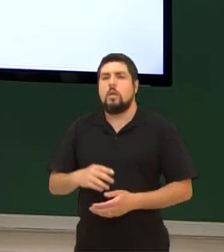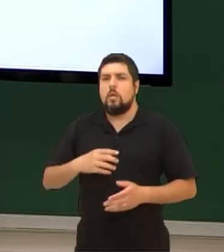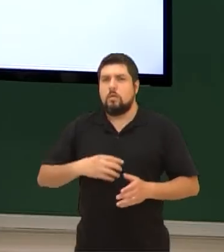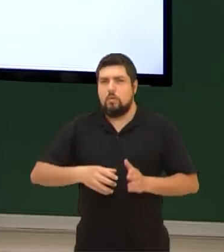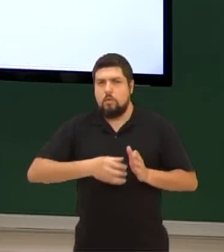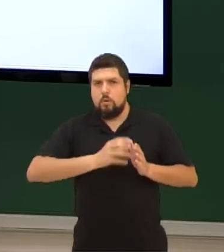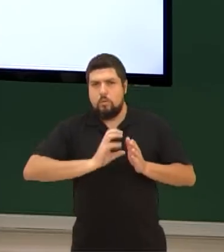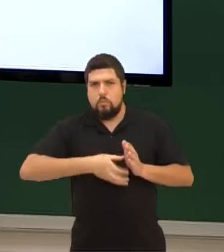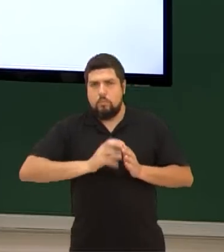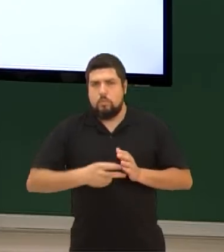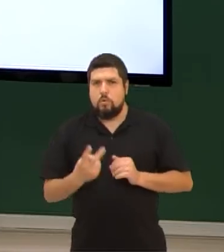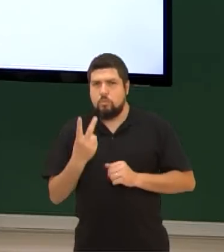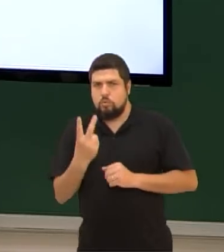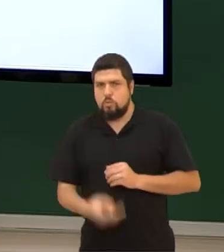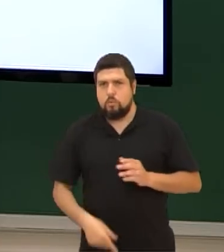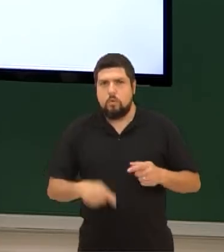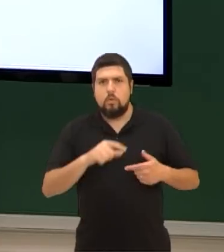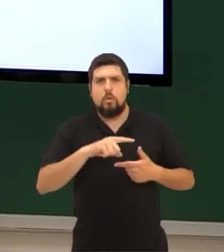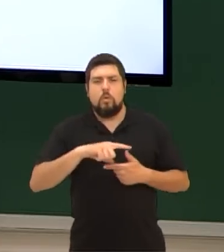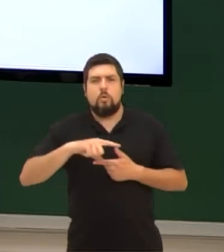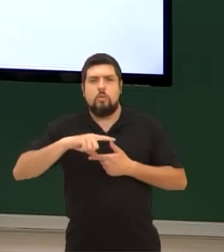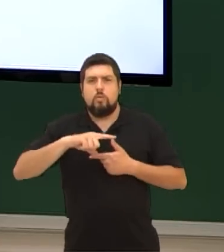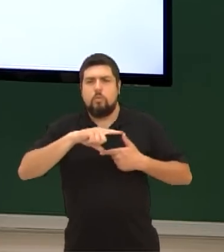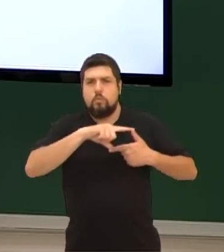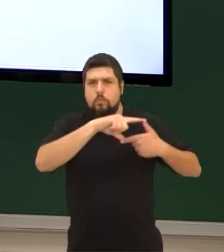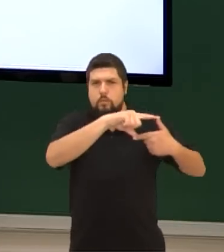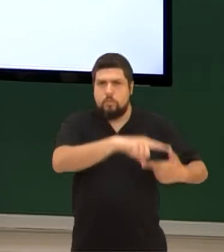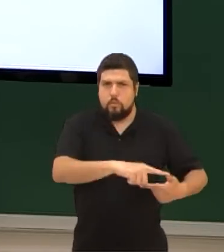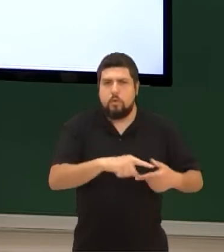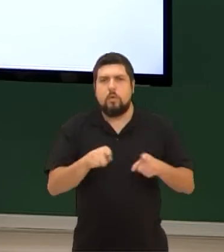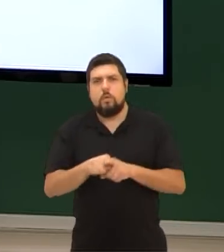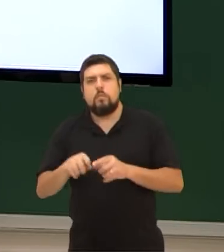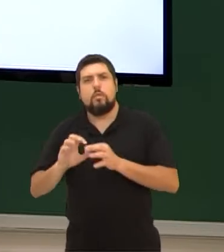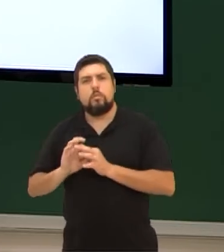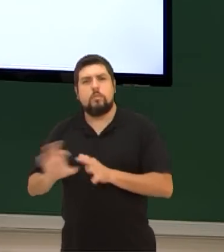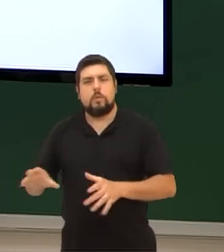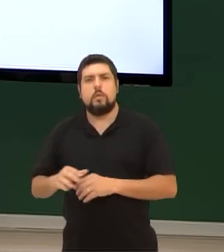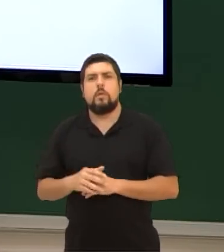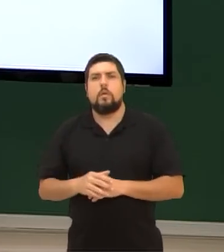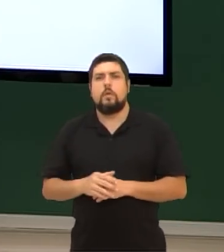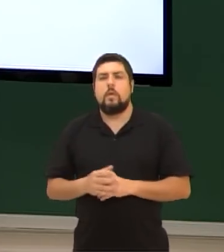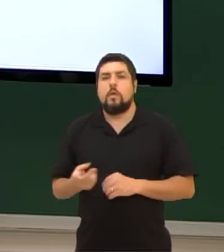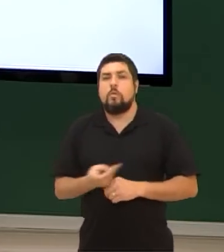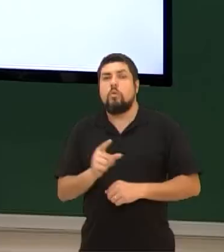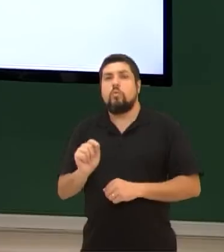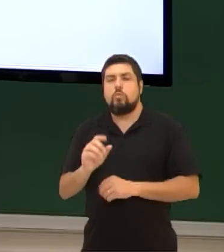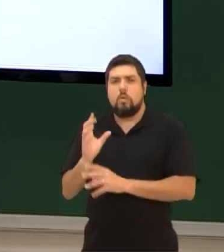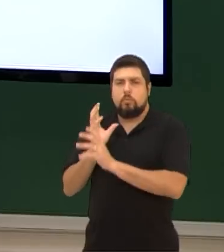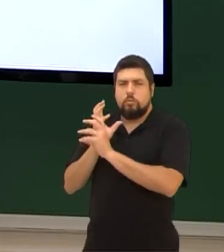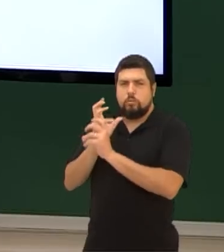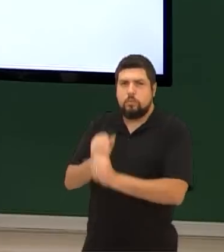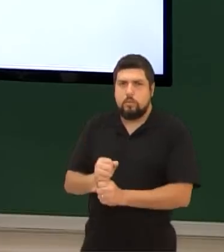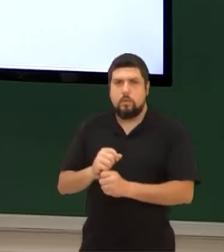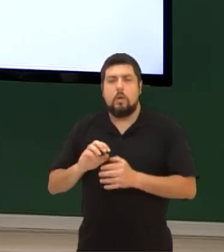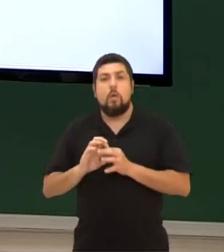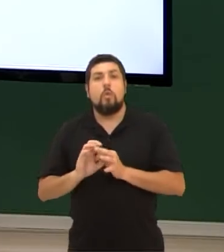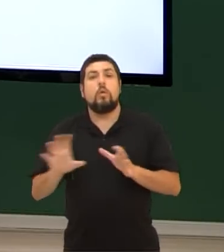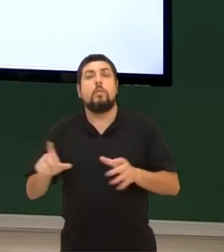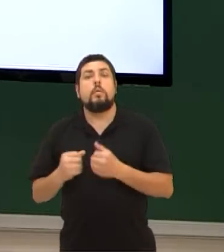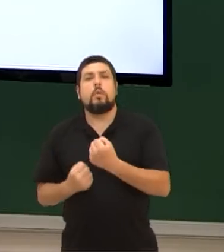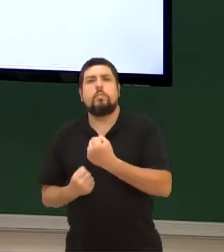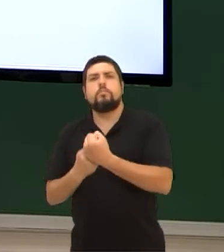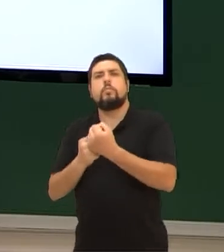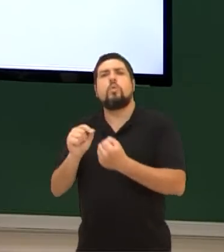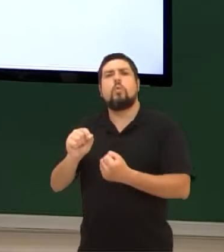grupos políticos, né? O Partido Liberal e o Partido Conservador. Retomando aqui com vocês, o Partido Liberal defende